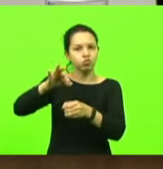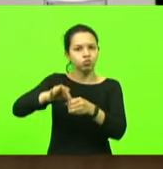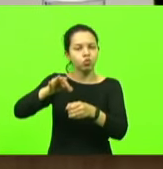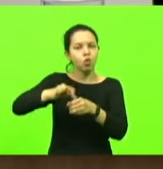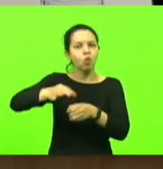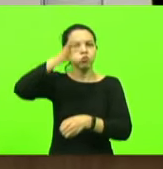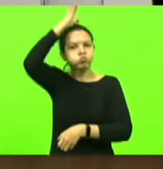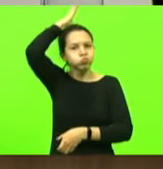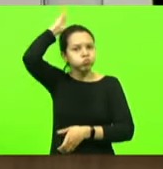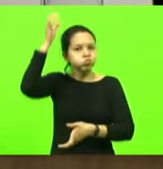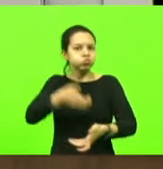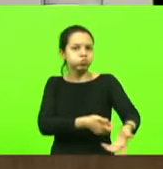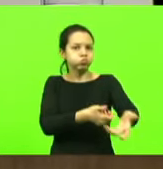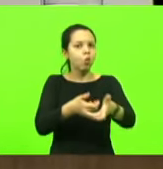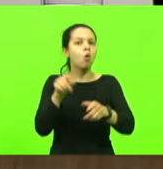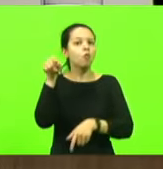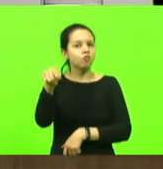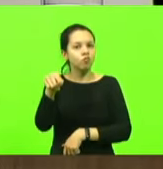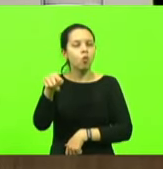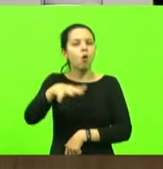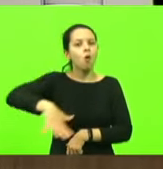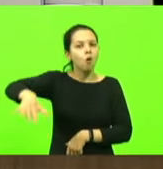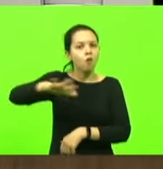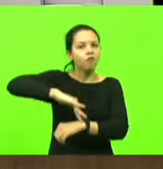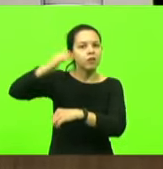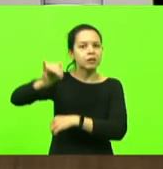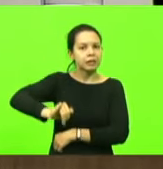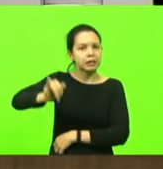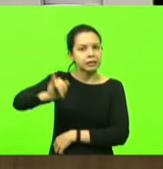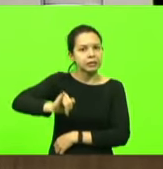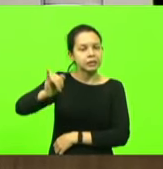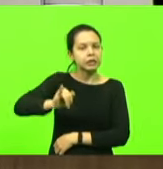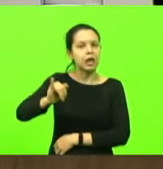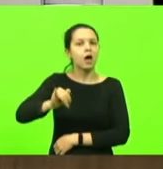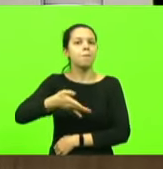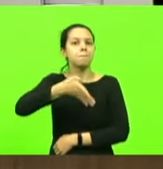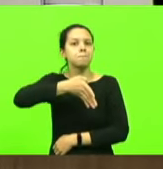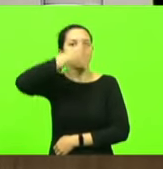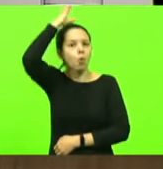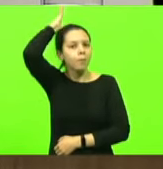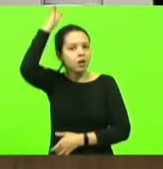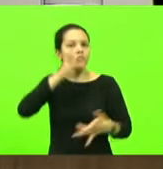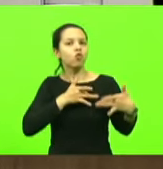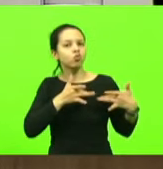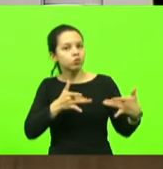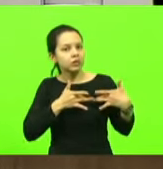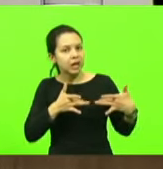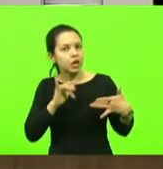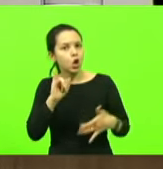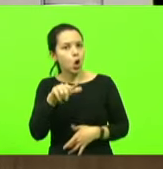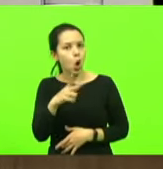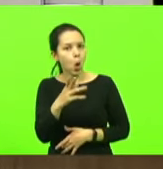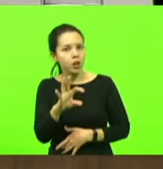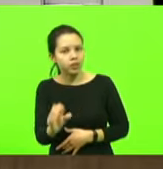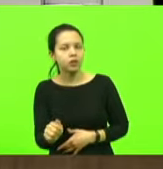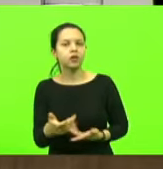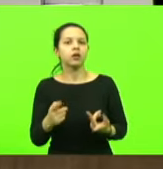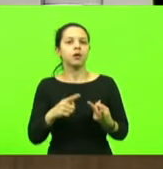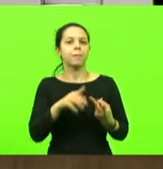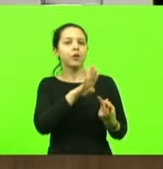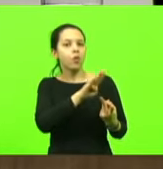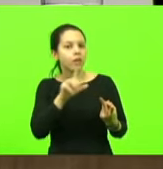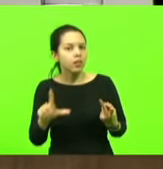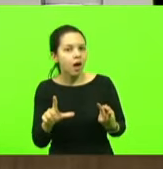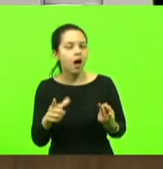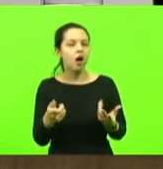Vale do Itajaí. Bombeiro voluntário de Ilhota, bombeiro de Blumenau, e